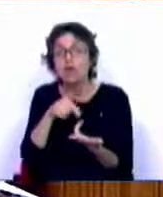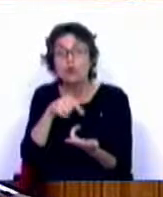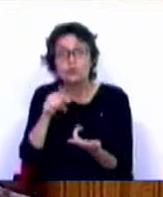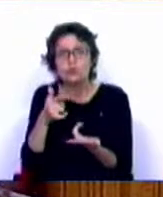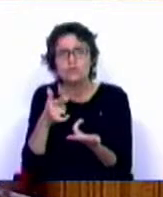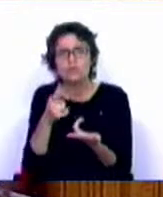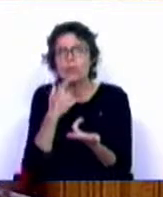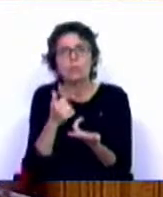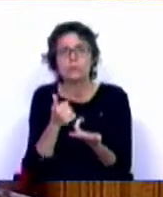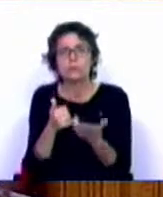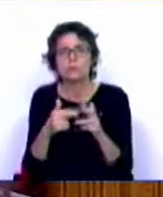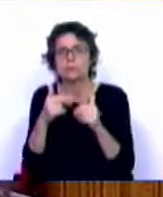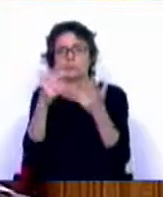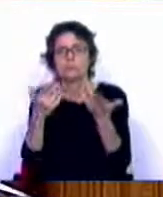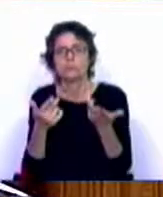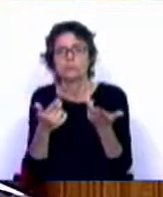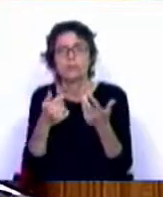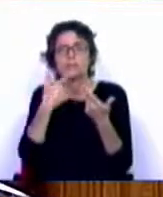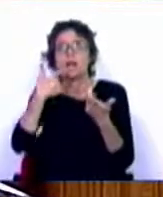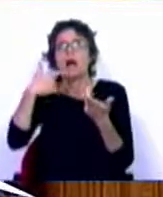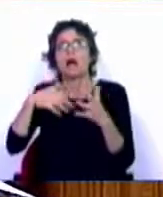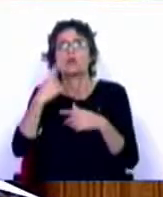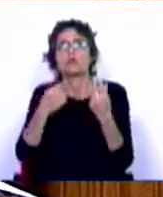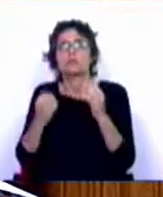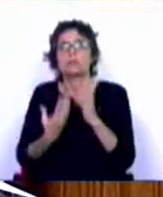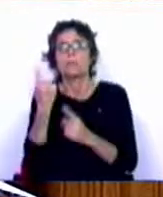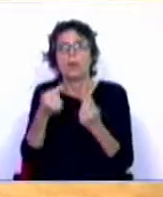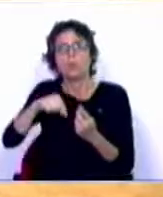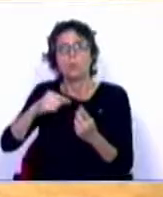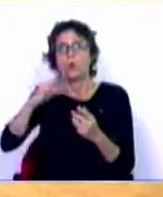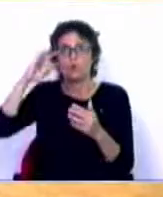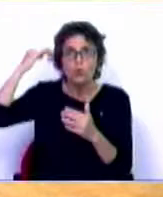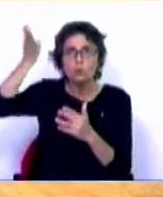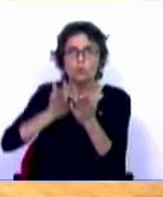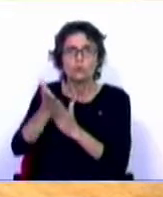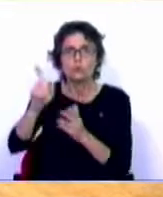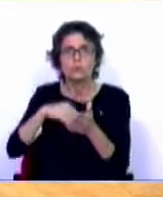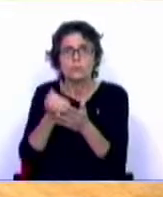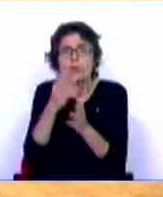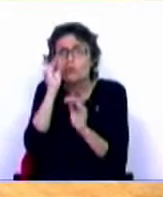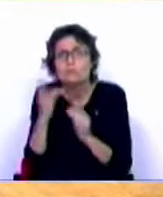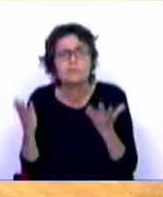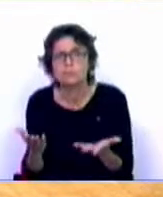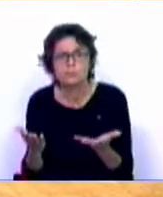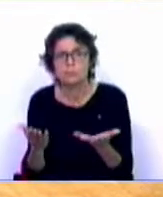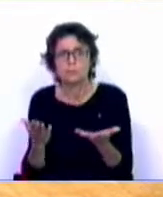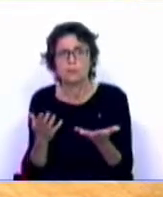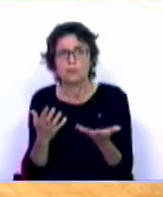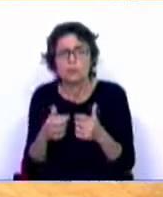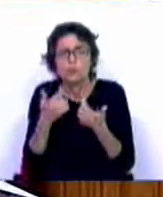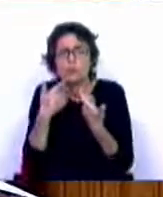a ponto de nós garantirmos que daqui a 200 anos exista. E depois? Portanto, Sr. Deputado,